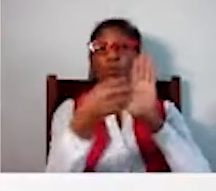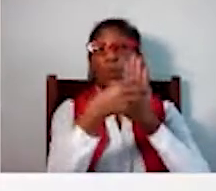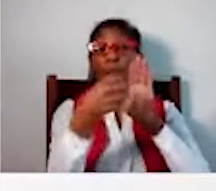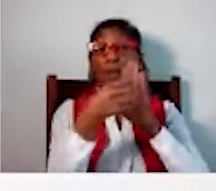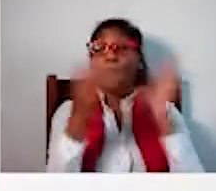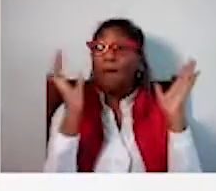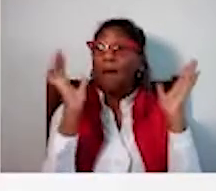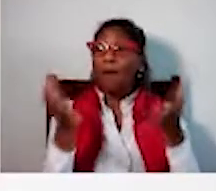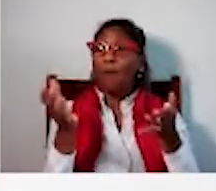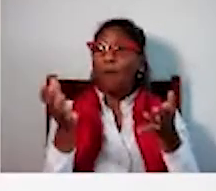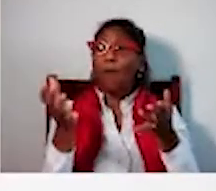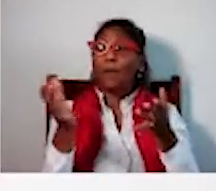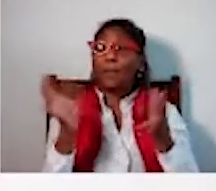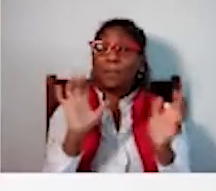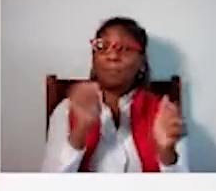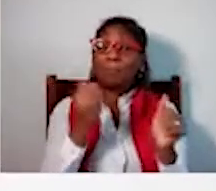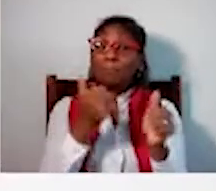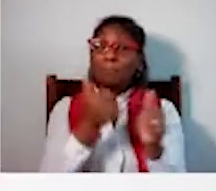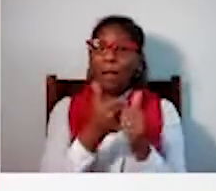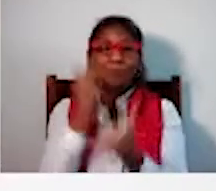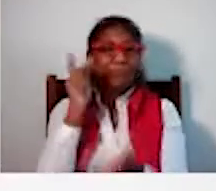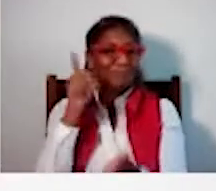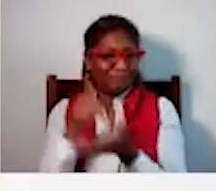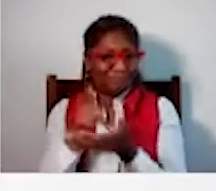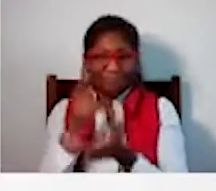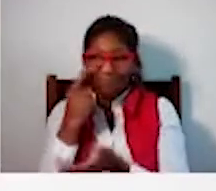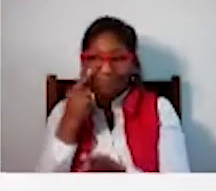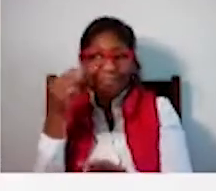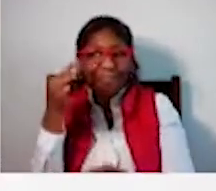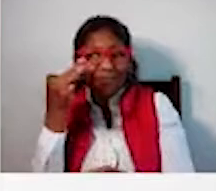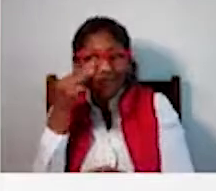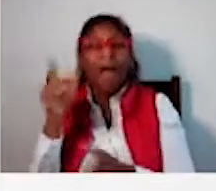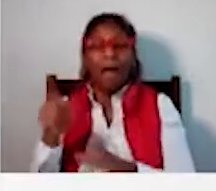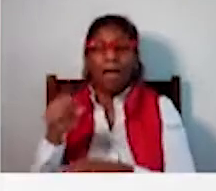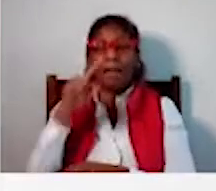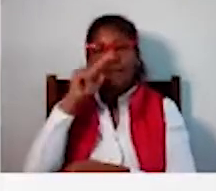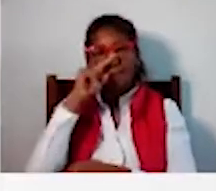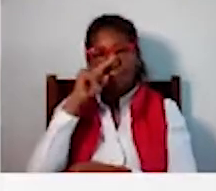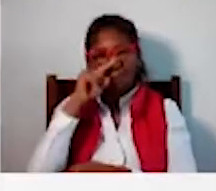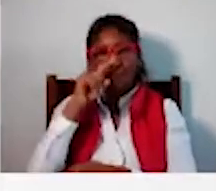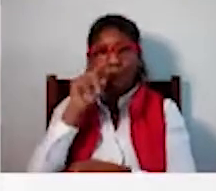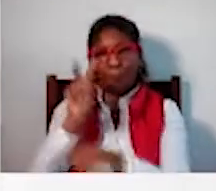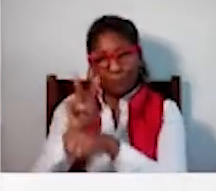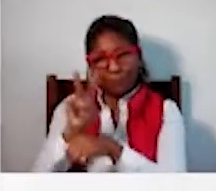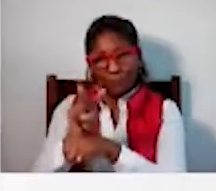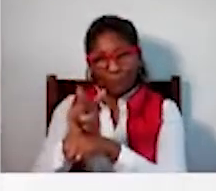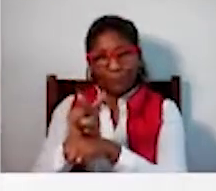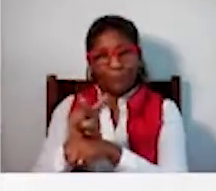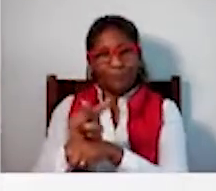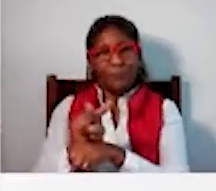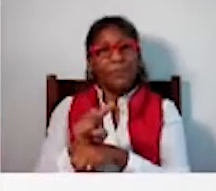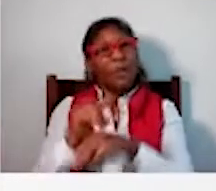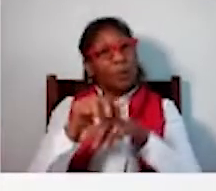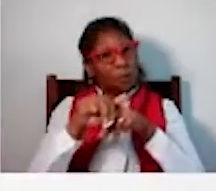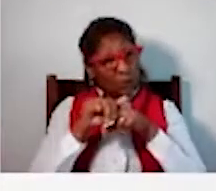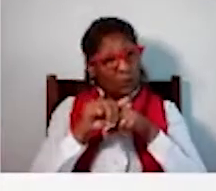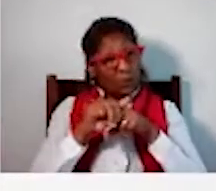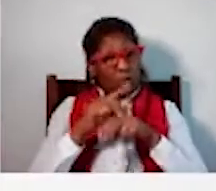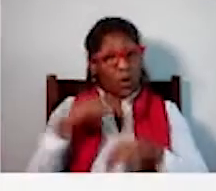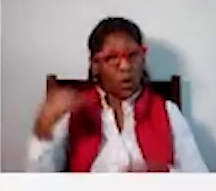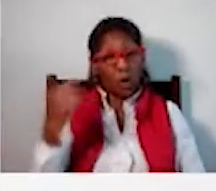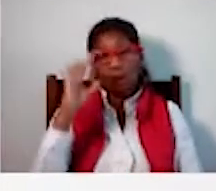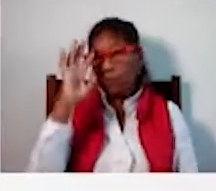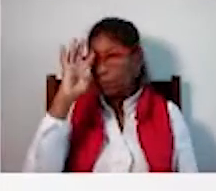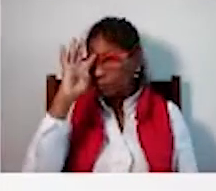às mudanças, e começam a surgir regiões que apresentam maior risco. Por isso, nós também vamos encaminhar uma decisão aqui.